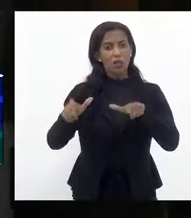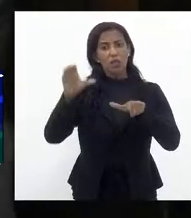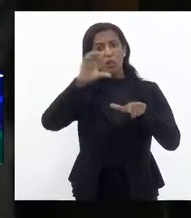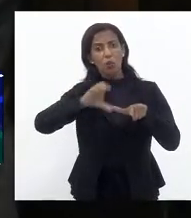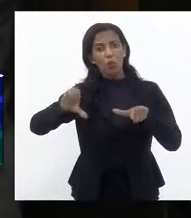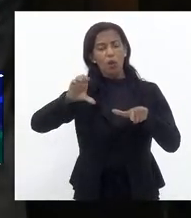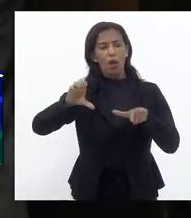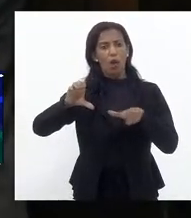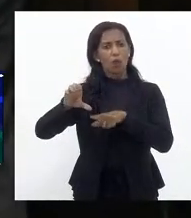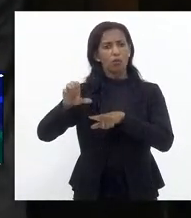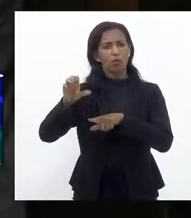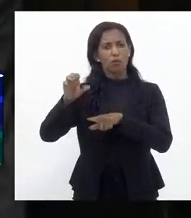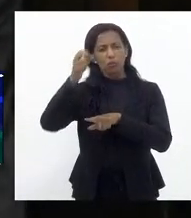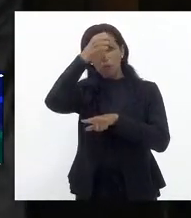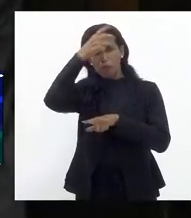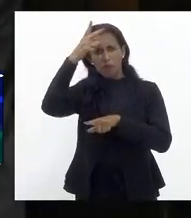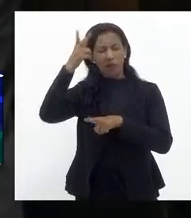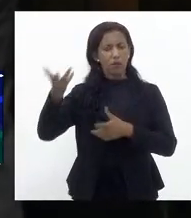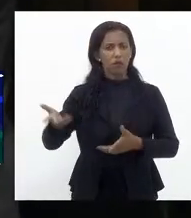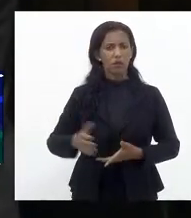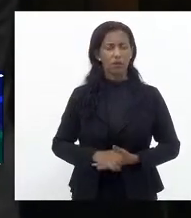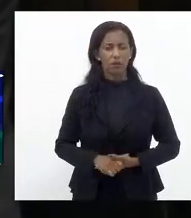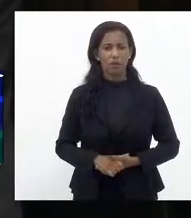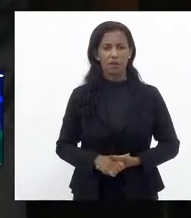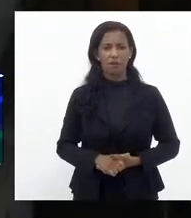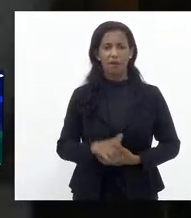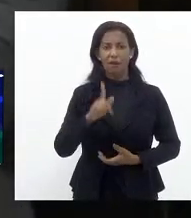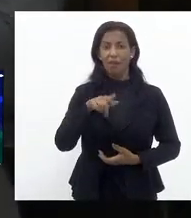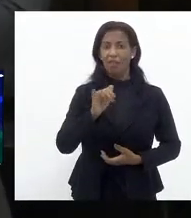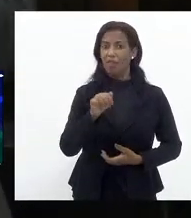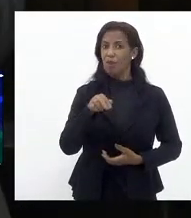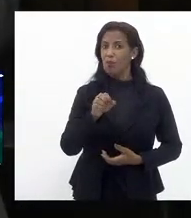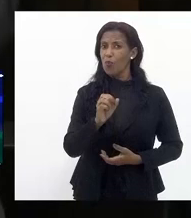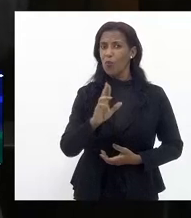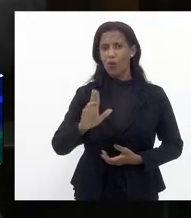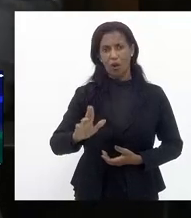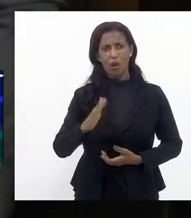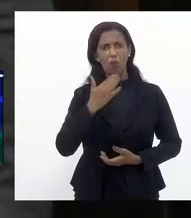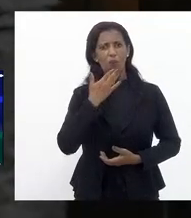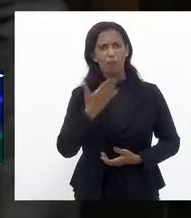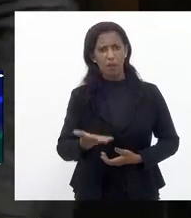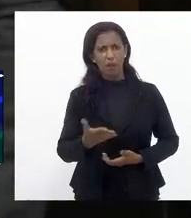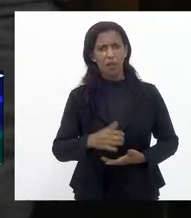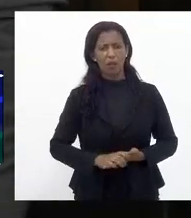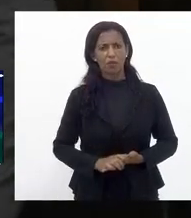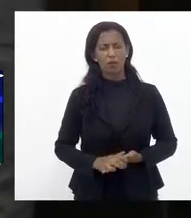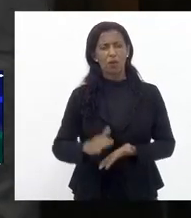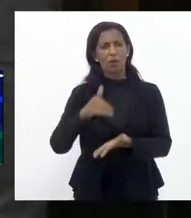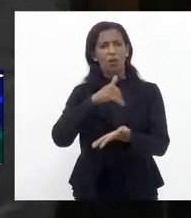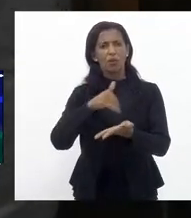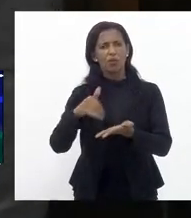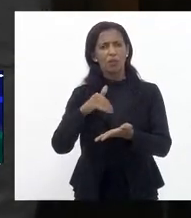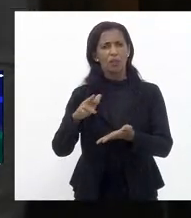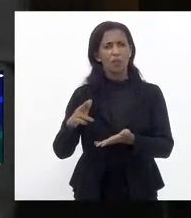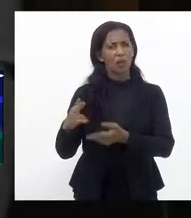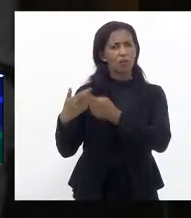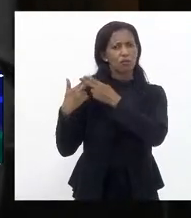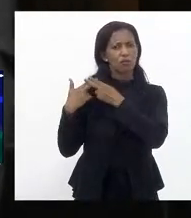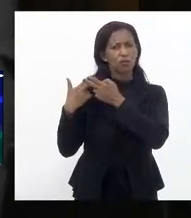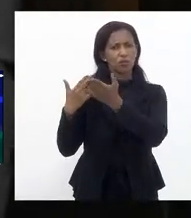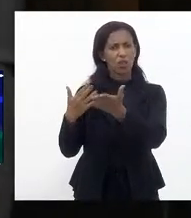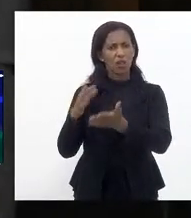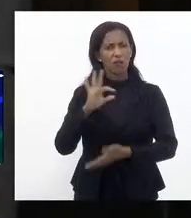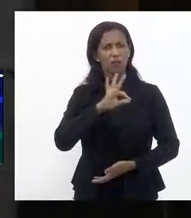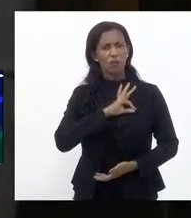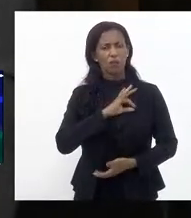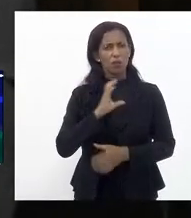cunhado do prefeito. É imoral. Então, eu peço mais uma vez ao secretário-chefe da